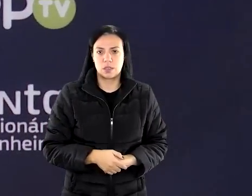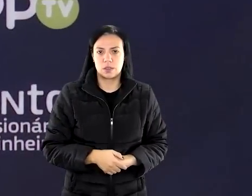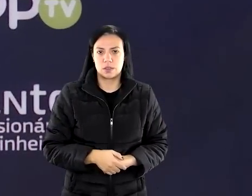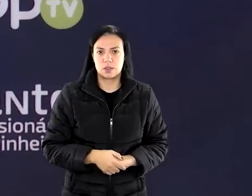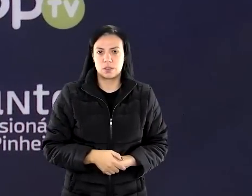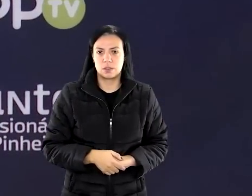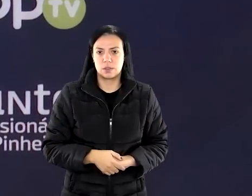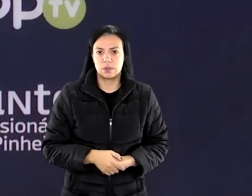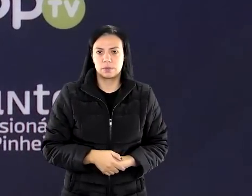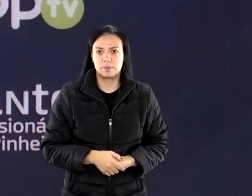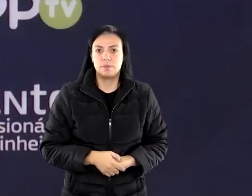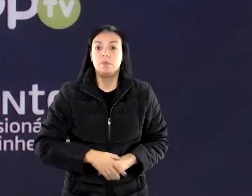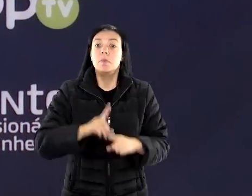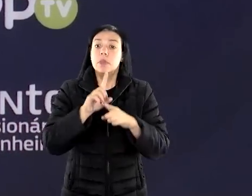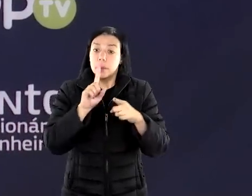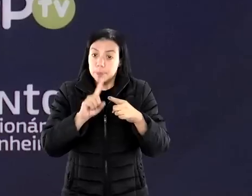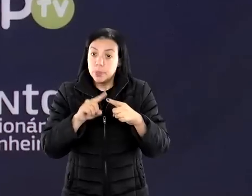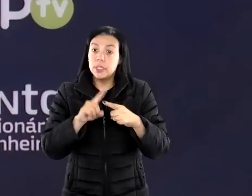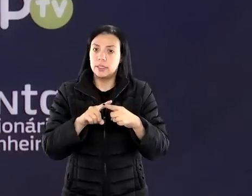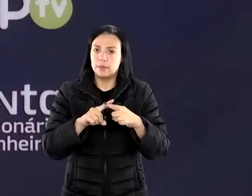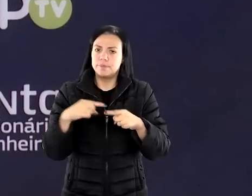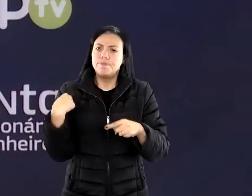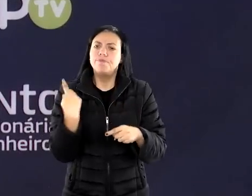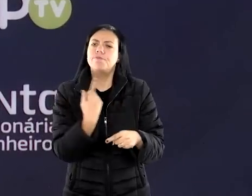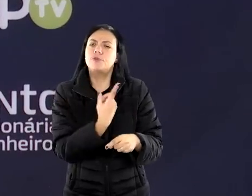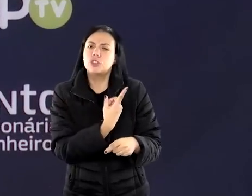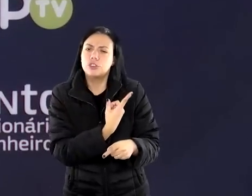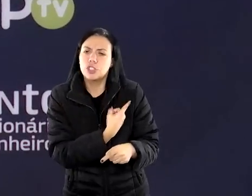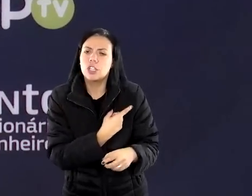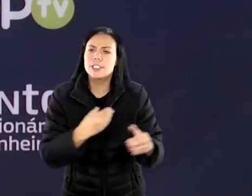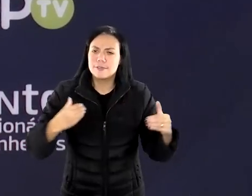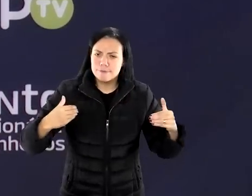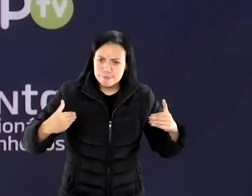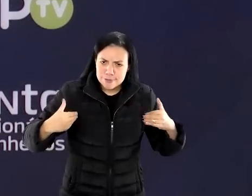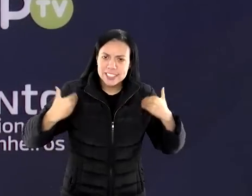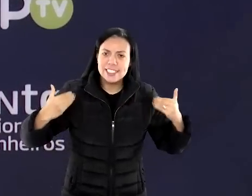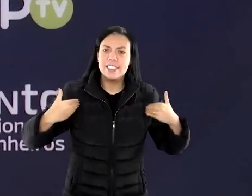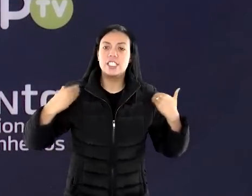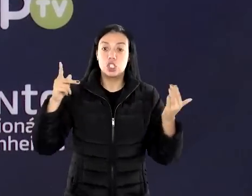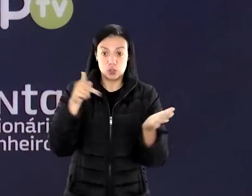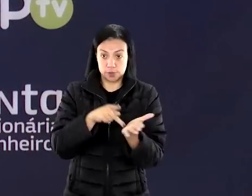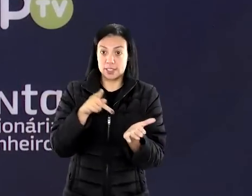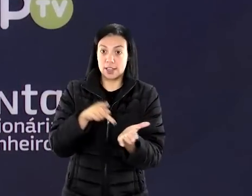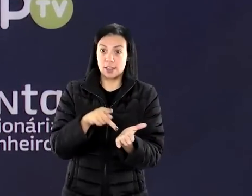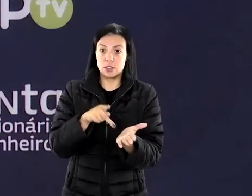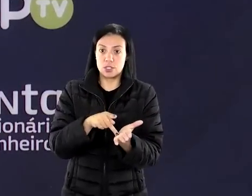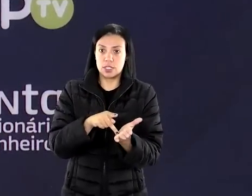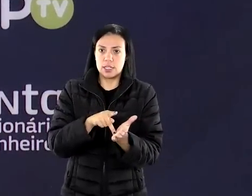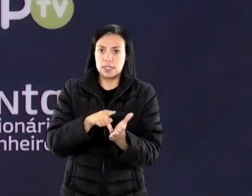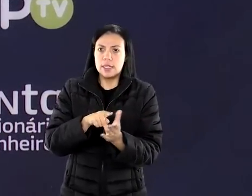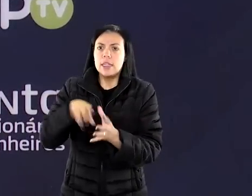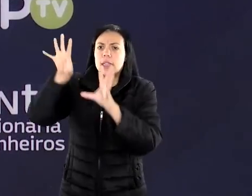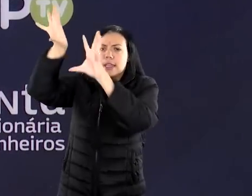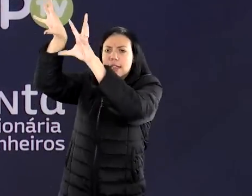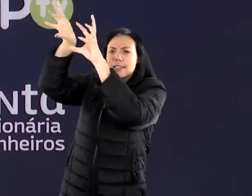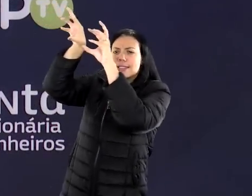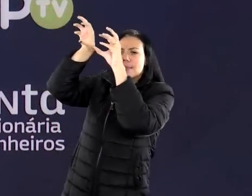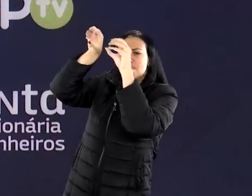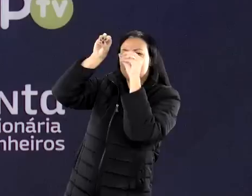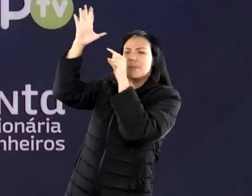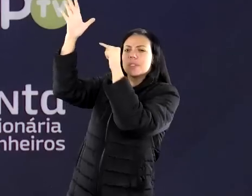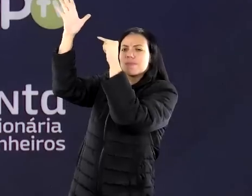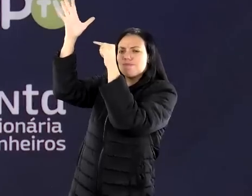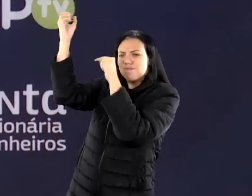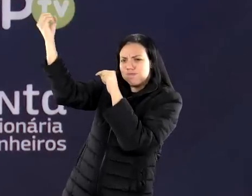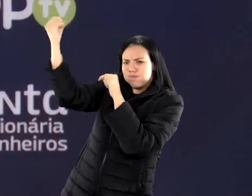Por quê que nós somos bem-aventurados? Por que que nós recebemos essa revelação? Abra a sua Bíblia, por favor,